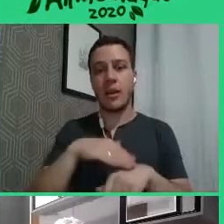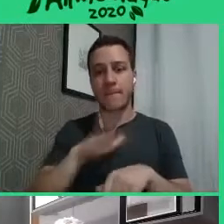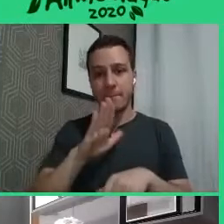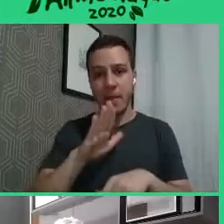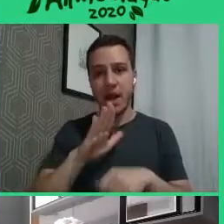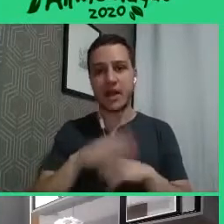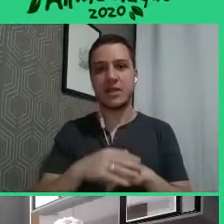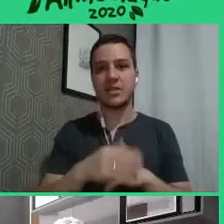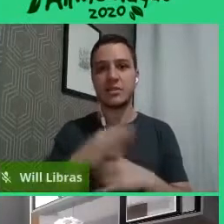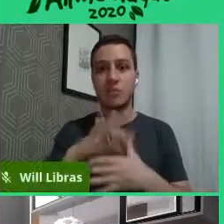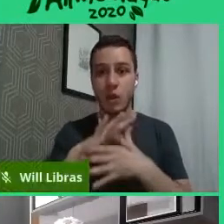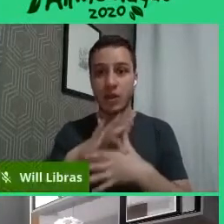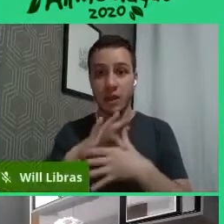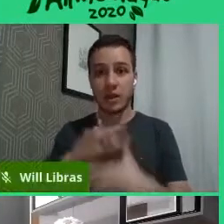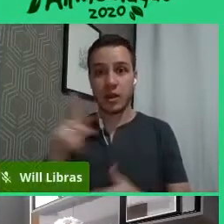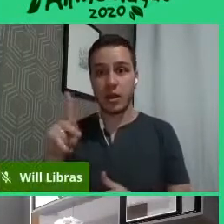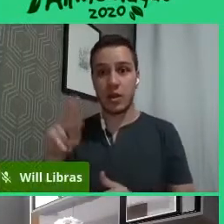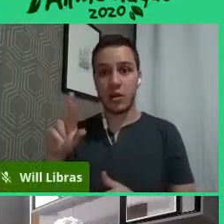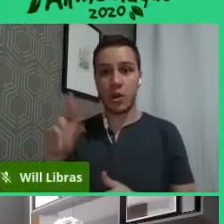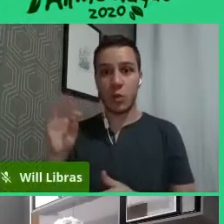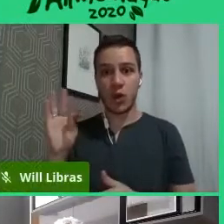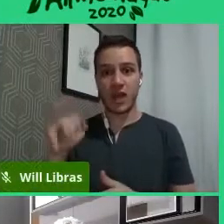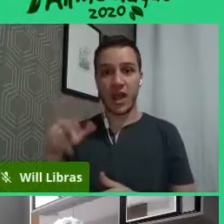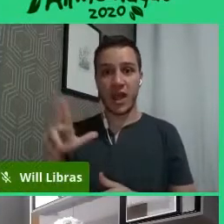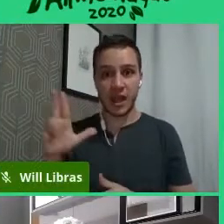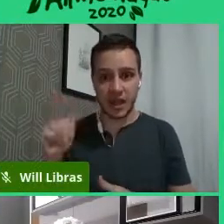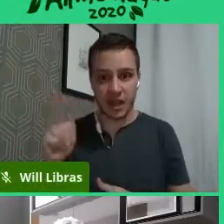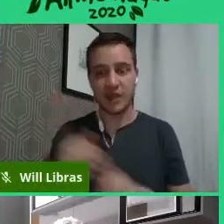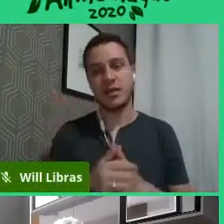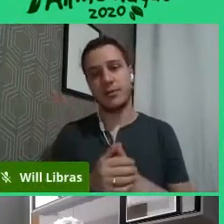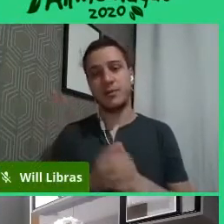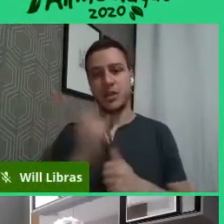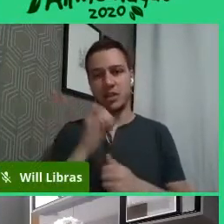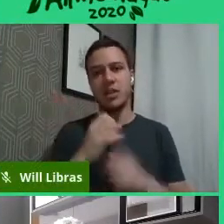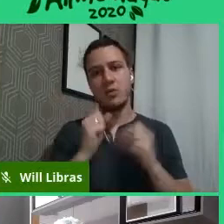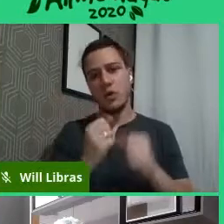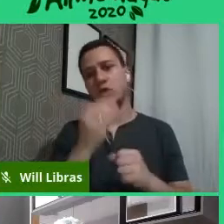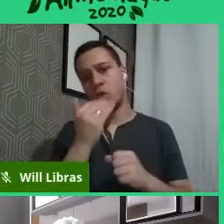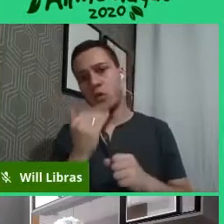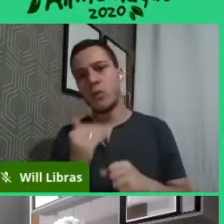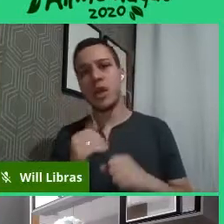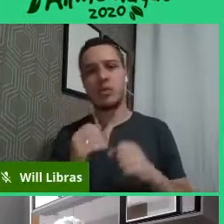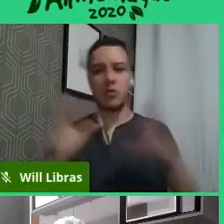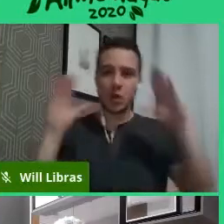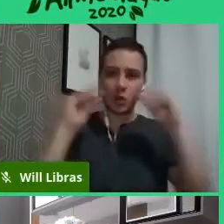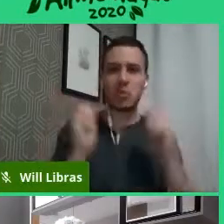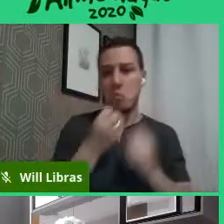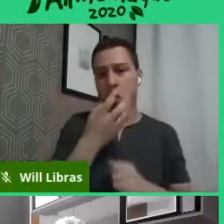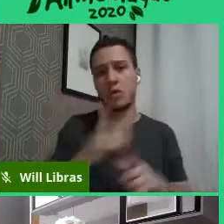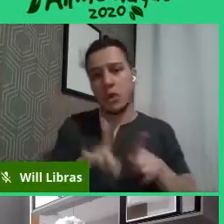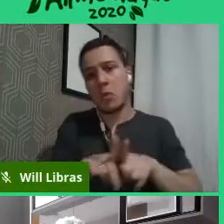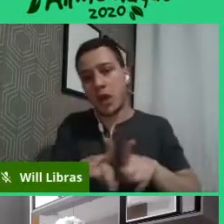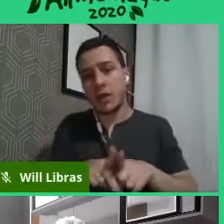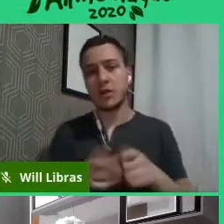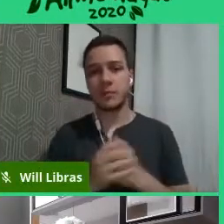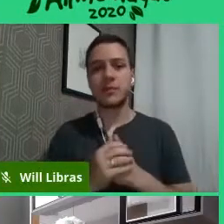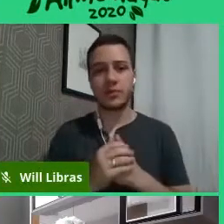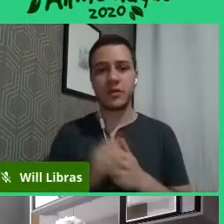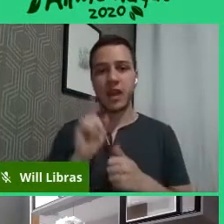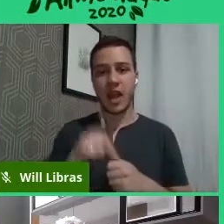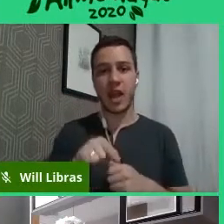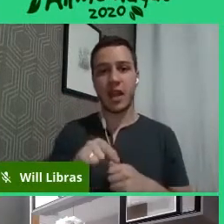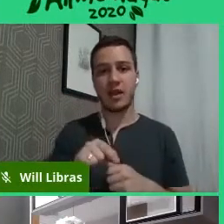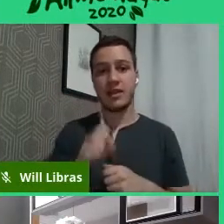tão tarde, ou se eu tenho, né, essa necessidade de comer mais proteínas, é importante a gente acrescentar um pouquinho